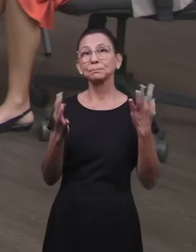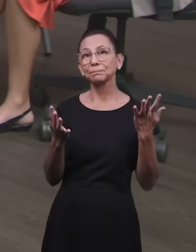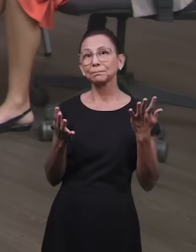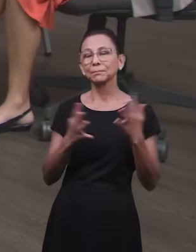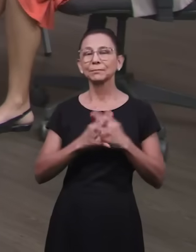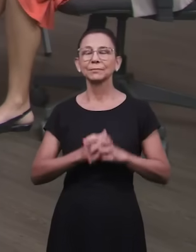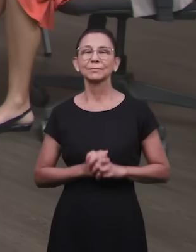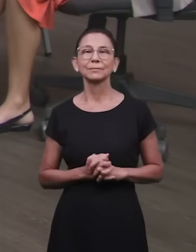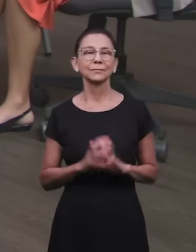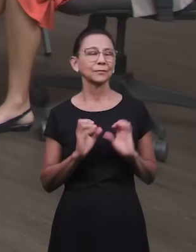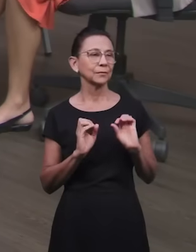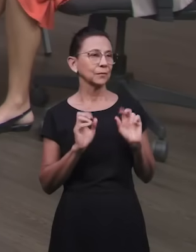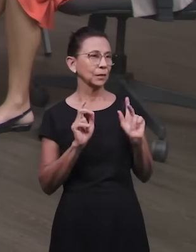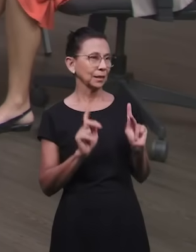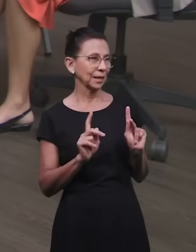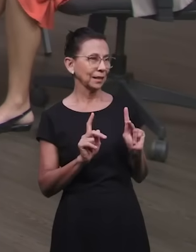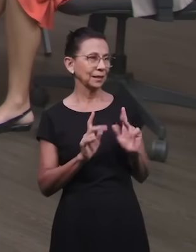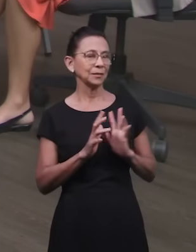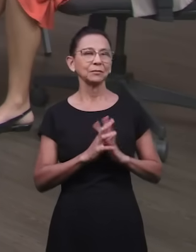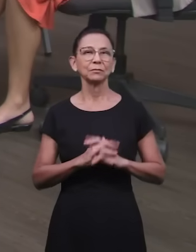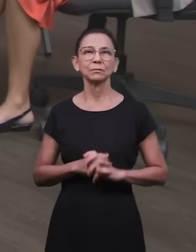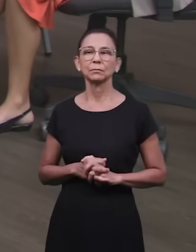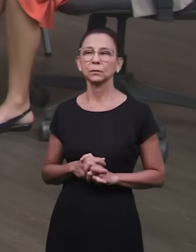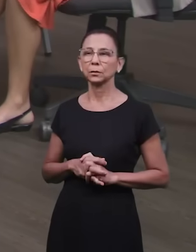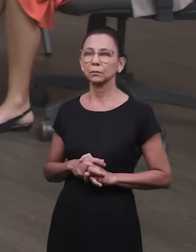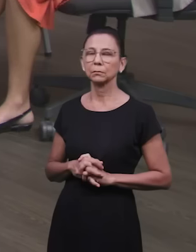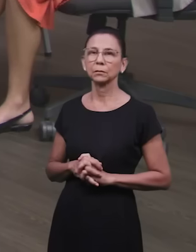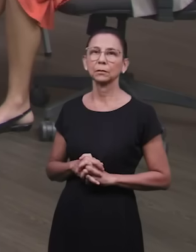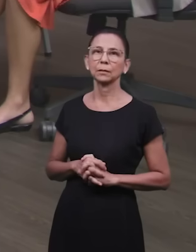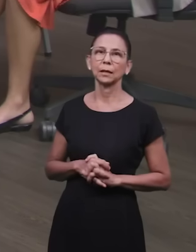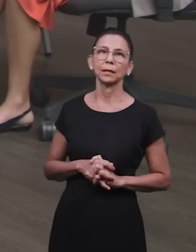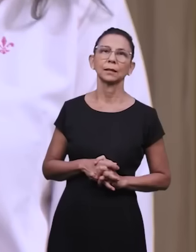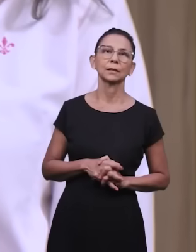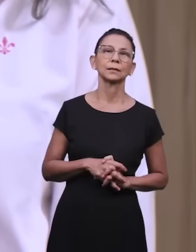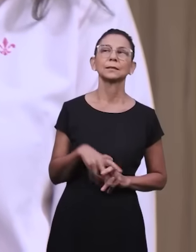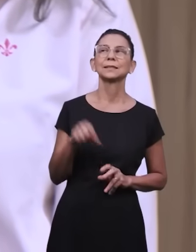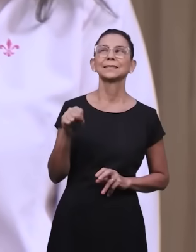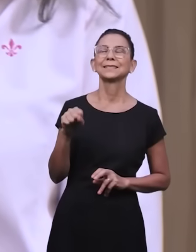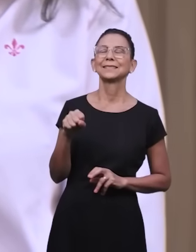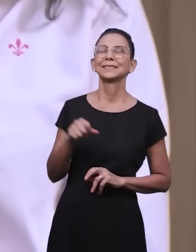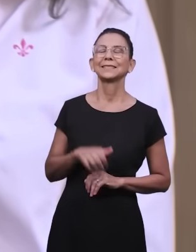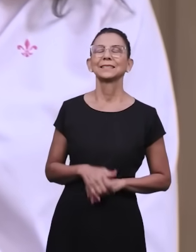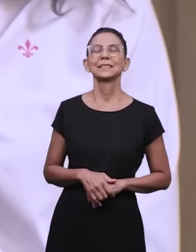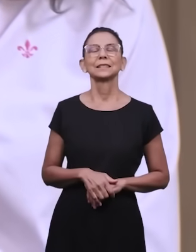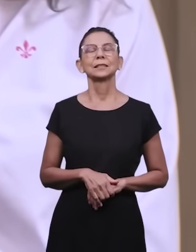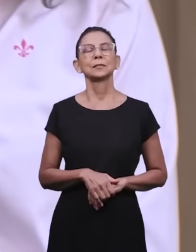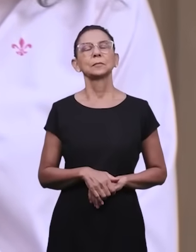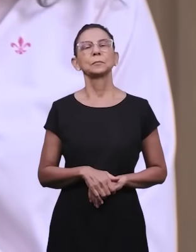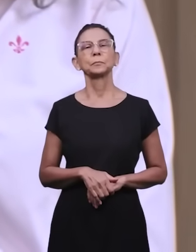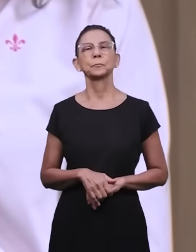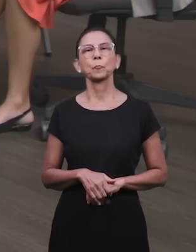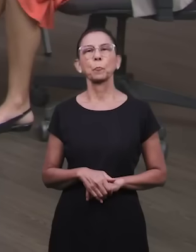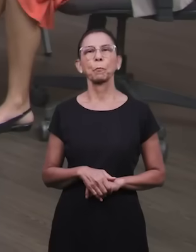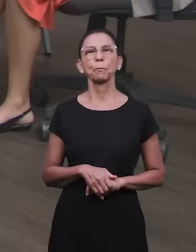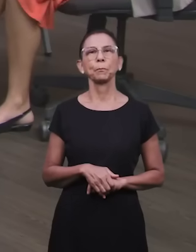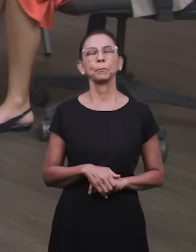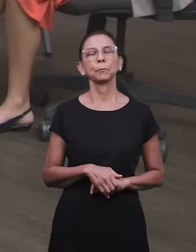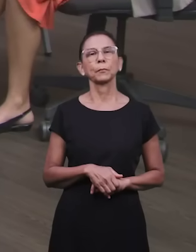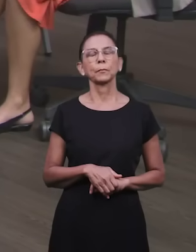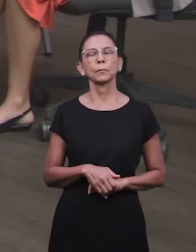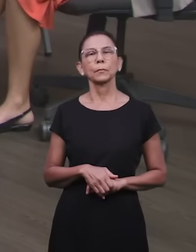Mais alguma coisa? Ok? Está satisfeita? Estou satisfeita. Claro